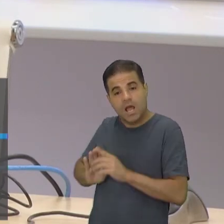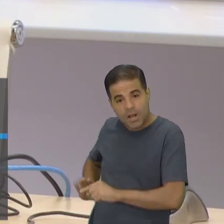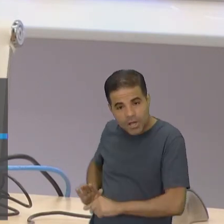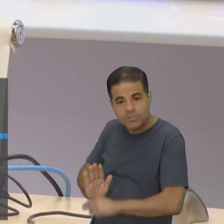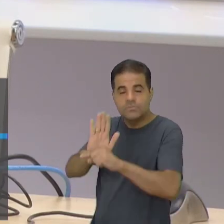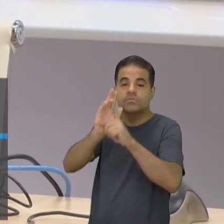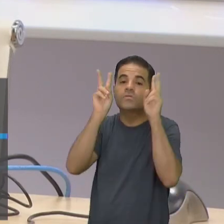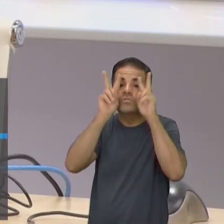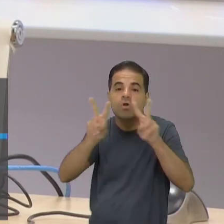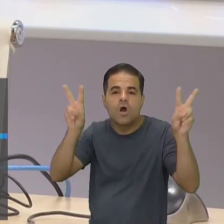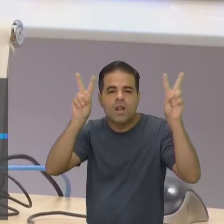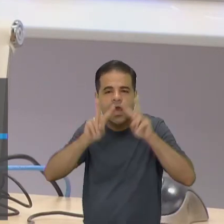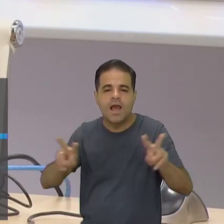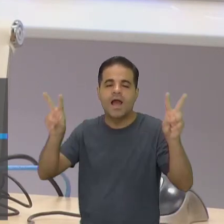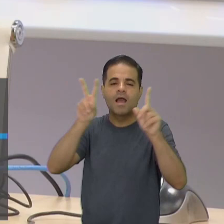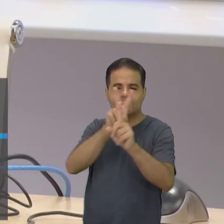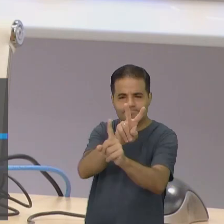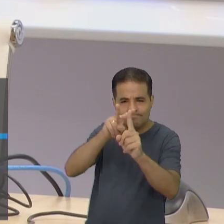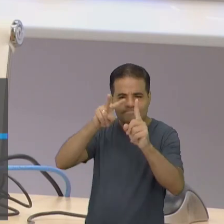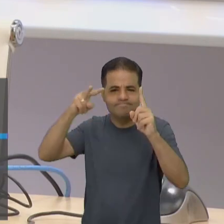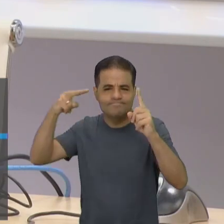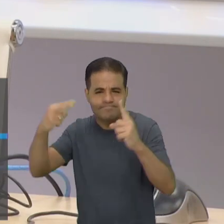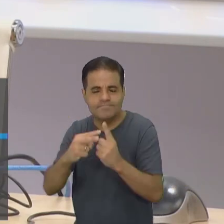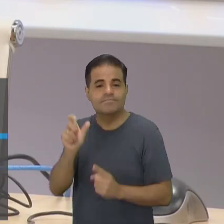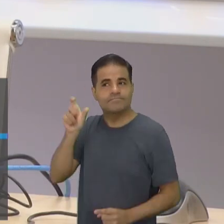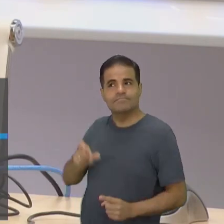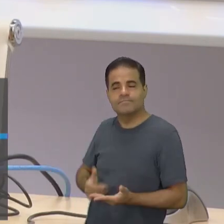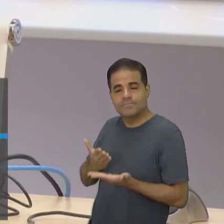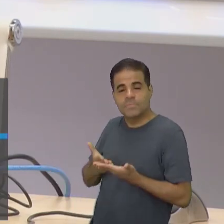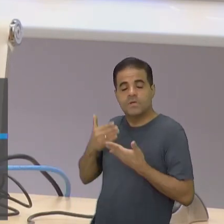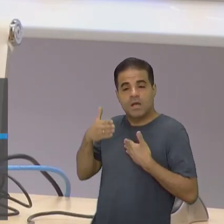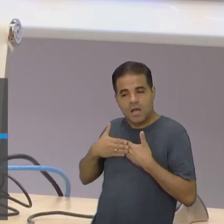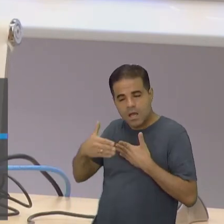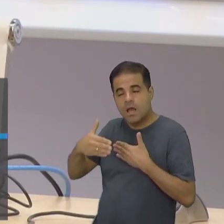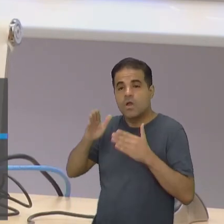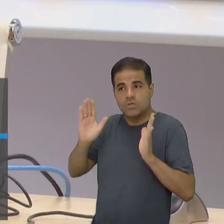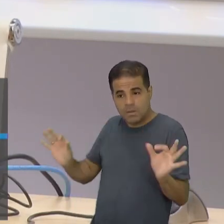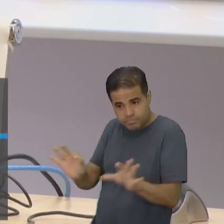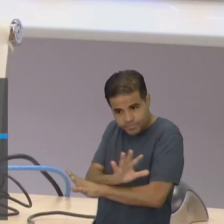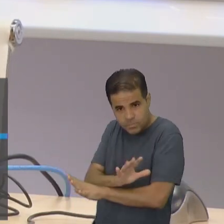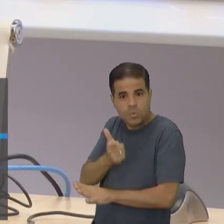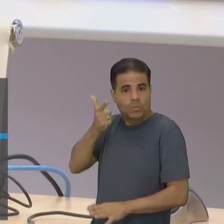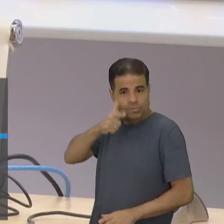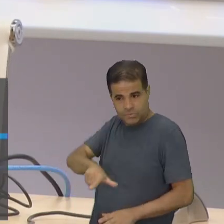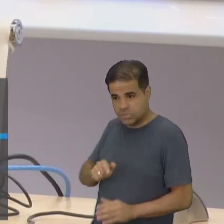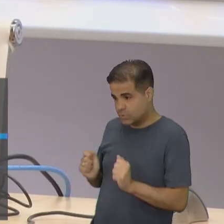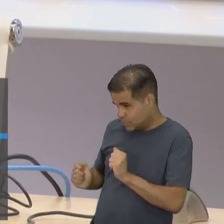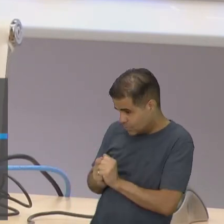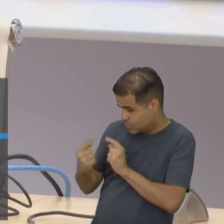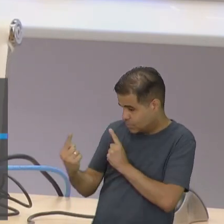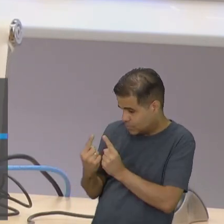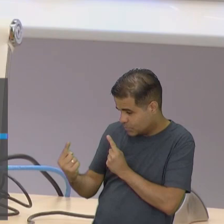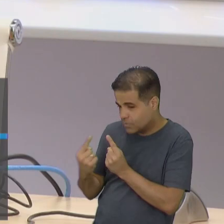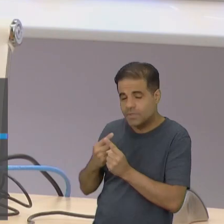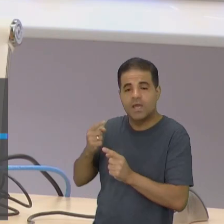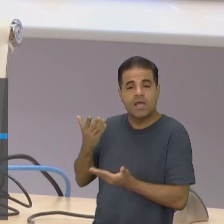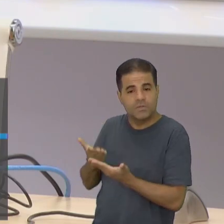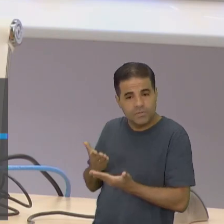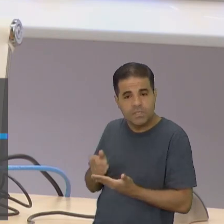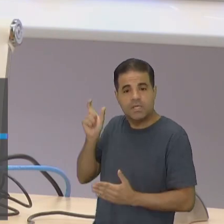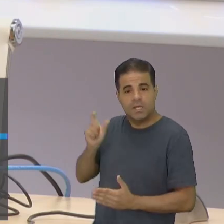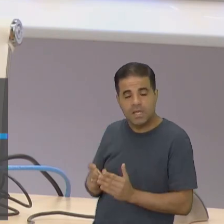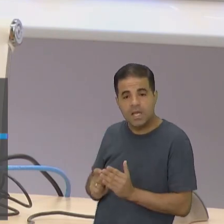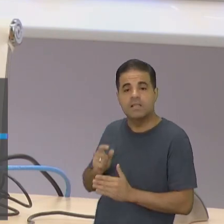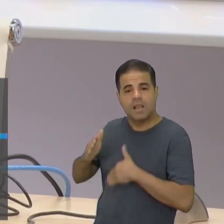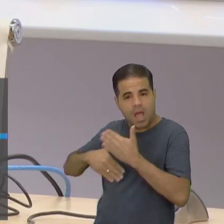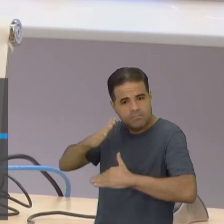favorecem esse olhar, essa construção do conhecimento pelo estudante. E a partir do momento que eu construo esse conhecimento com o estudante, que ele mesmo ele é ativo